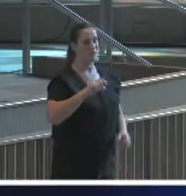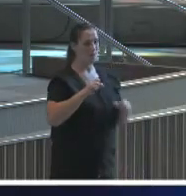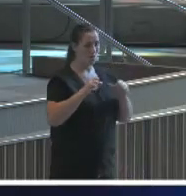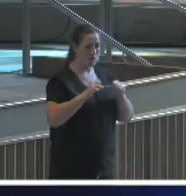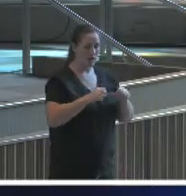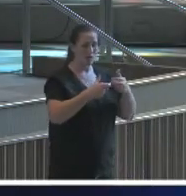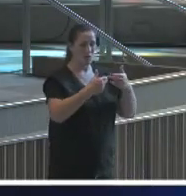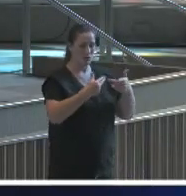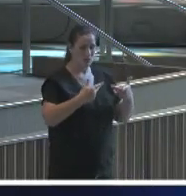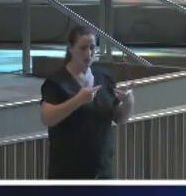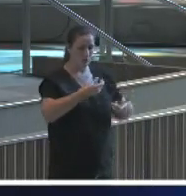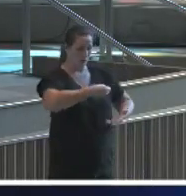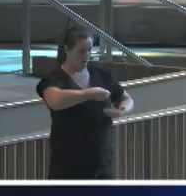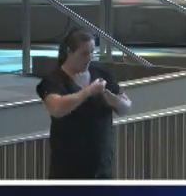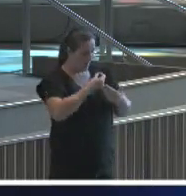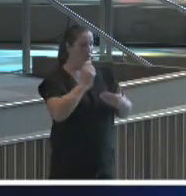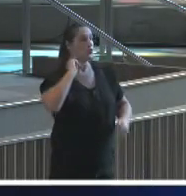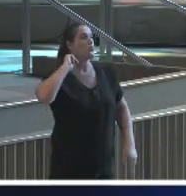o Senhor ao mesmo tempo.